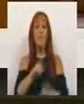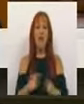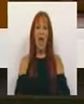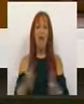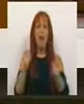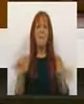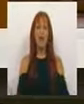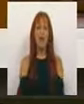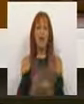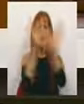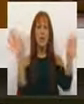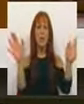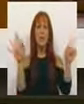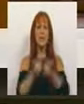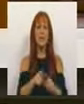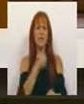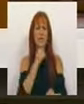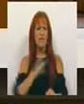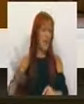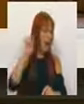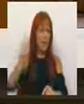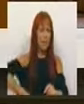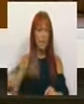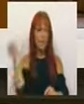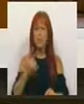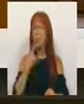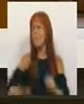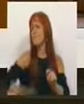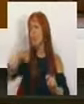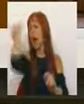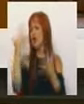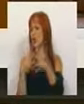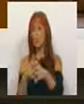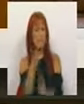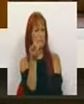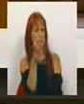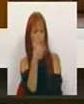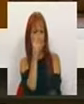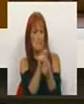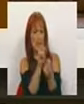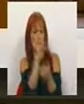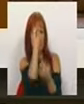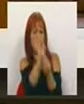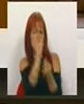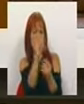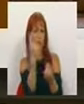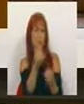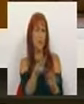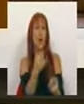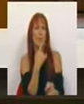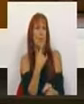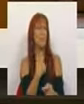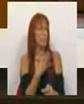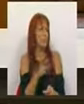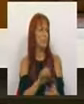apostas claras se vivas importantes muito mais tranqüilas que as pequenas sugestões uma já tremendamente